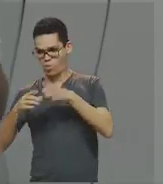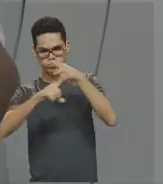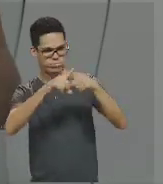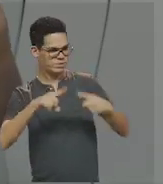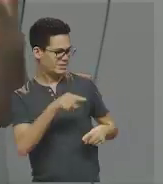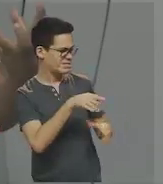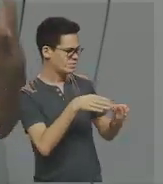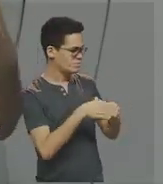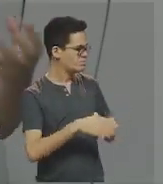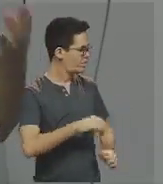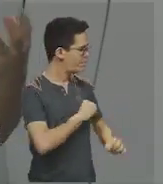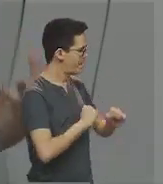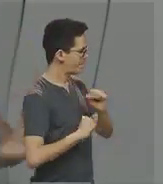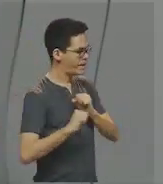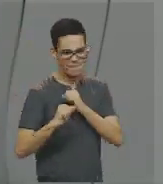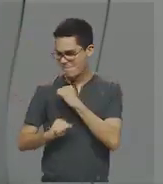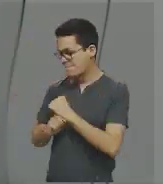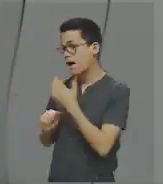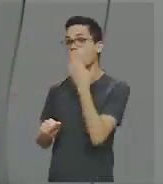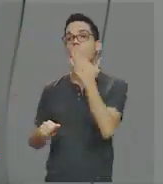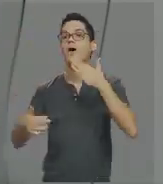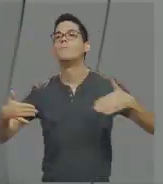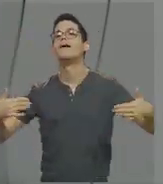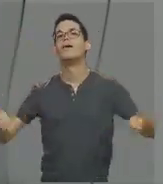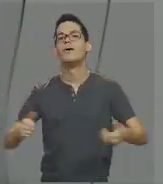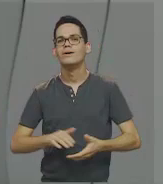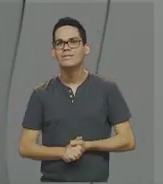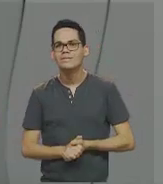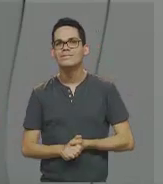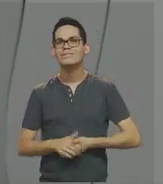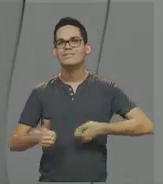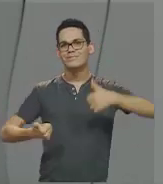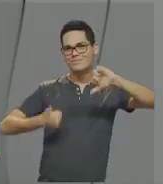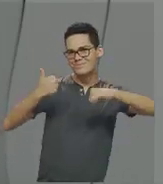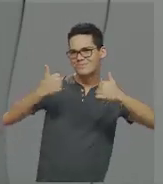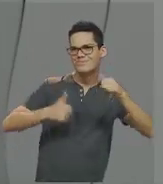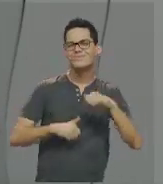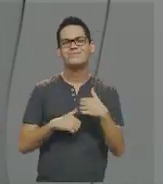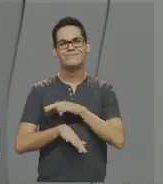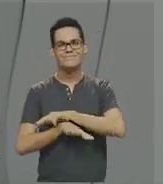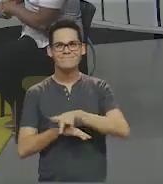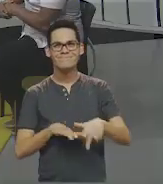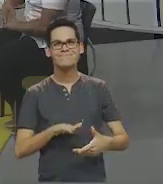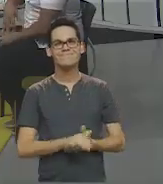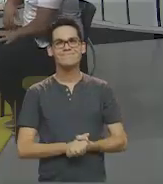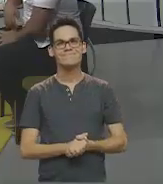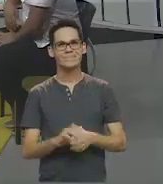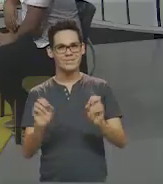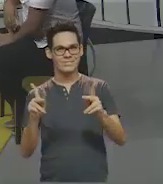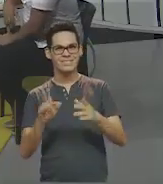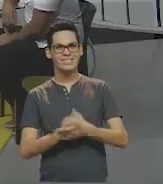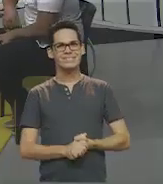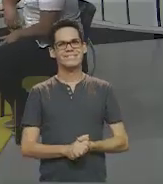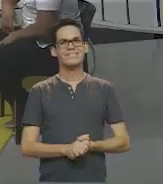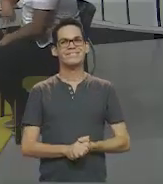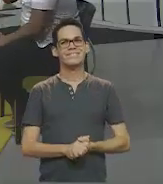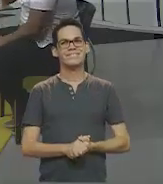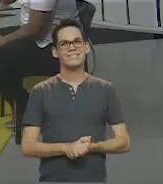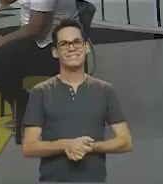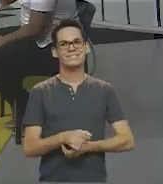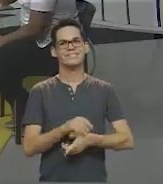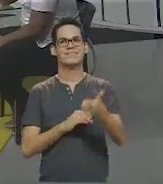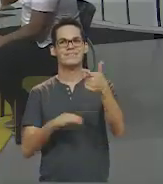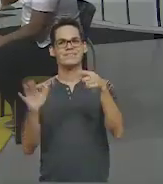outro, então eu vou em quem consegue fazer uma dança melhor e etc. Ok? Ok. Então vamos